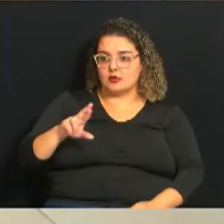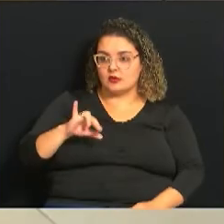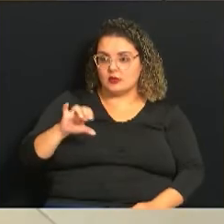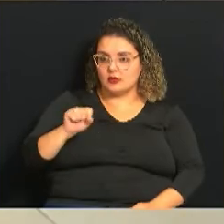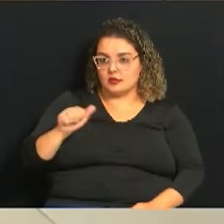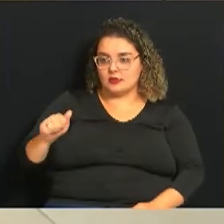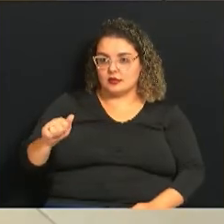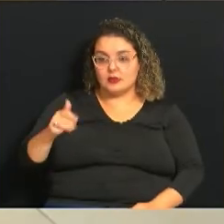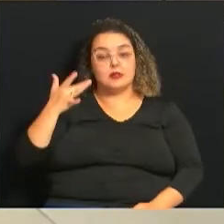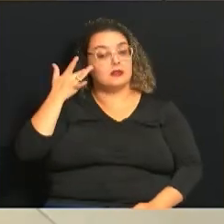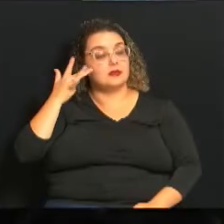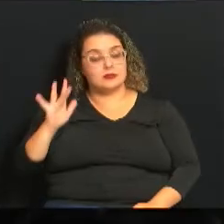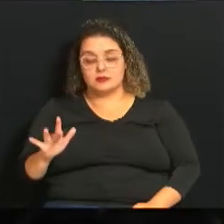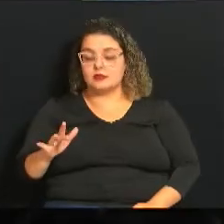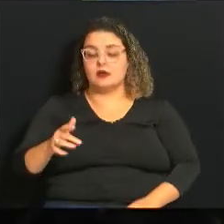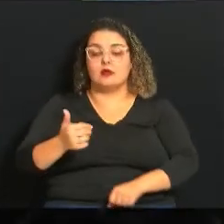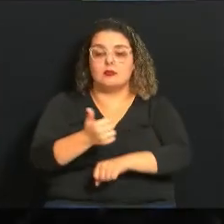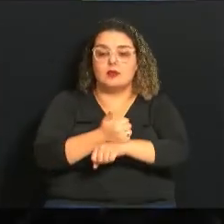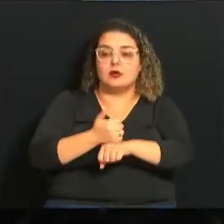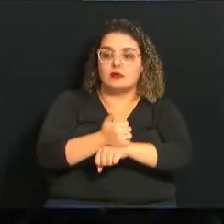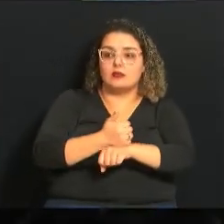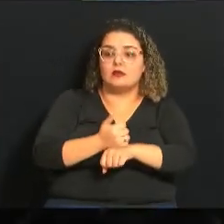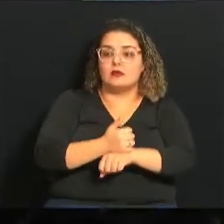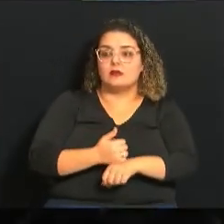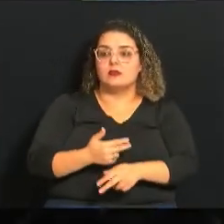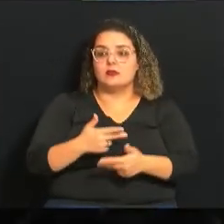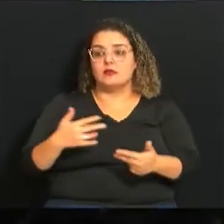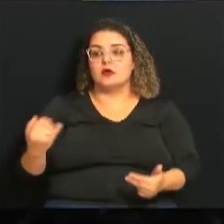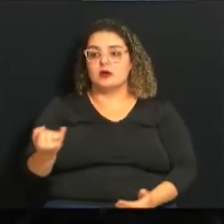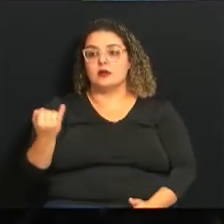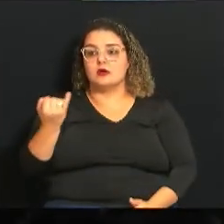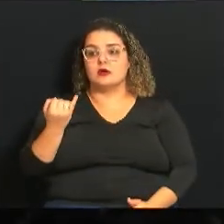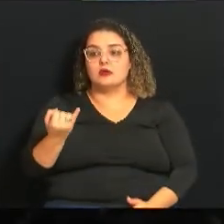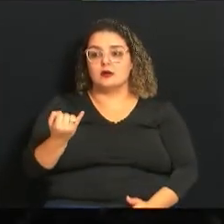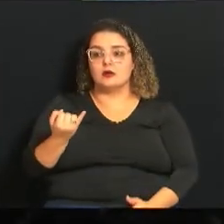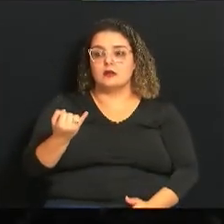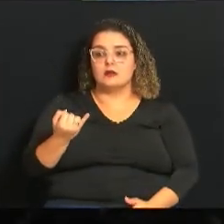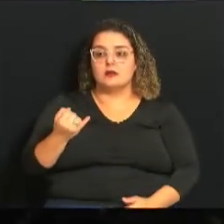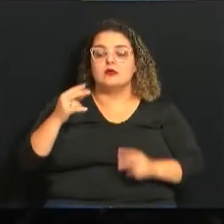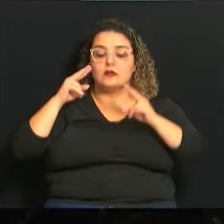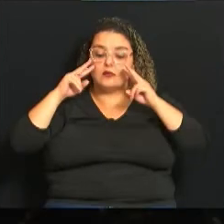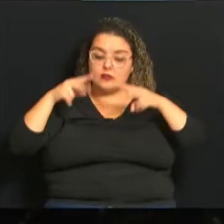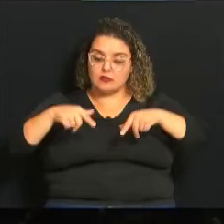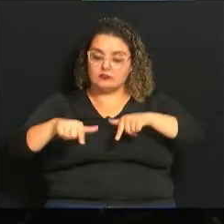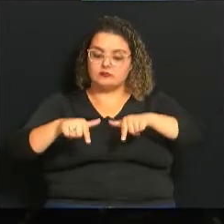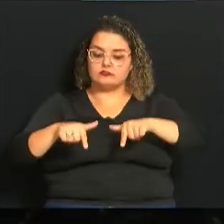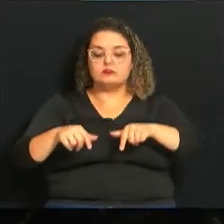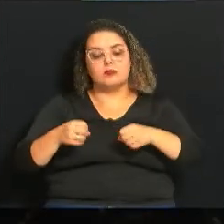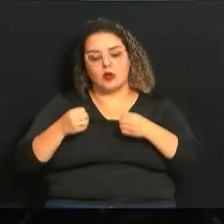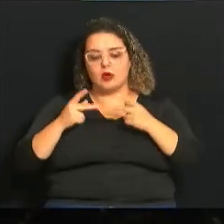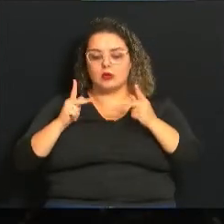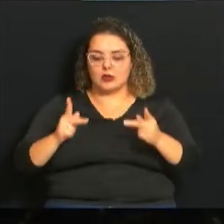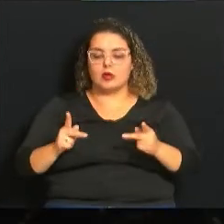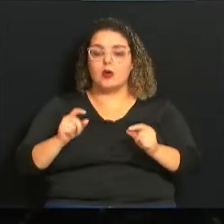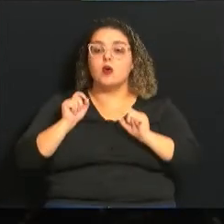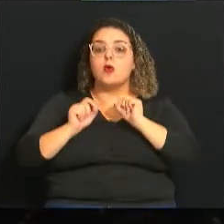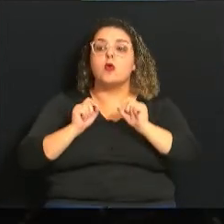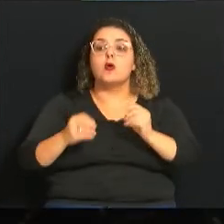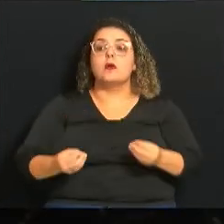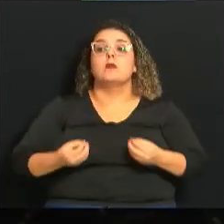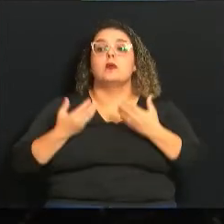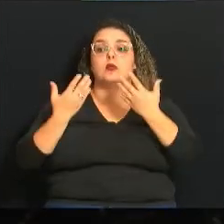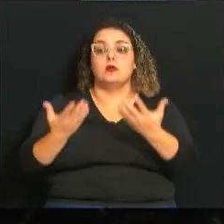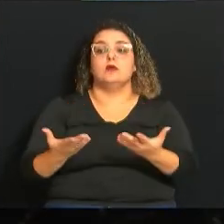o peixe, certo, Larissa? Isso, uma coisa muito importante é você olhar para o seu trabalho e pensar, tá, o que eu posso oferecer aqui? O que